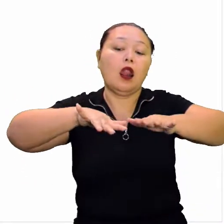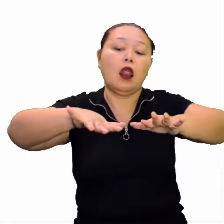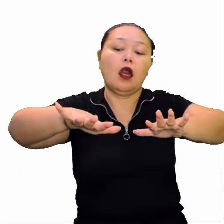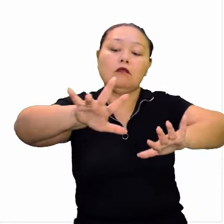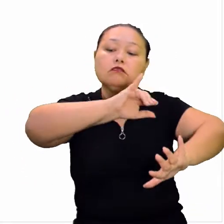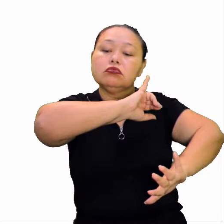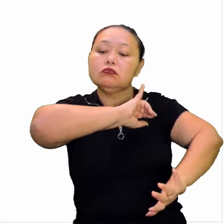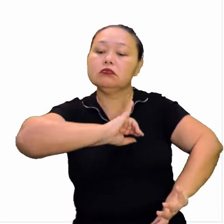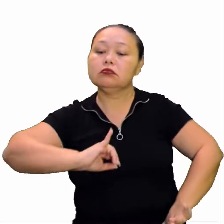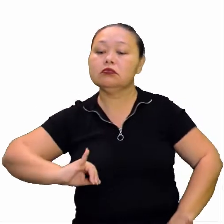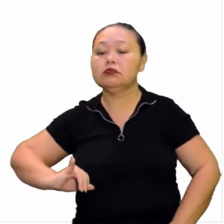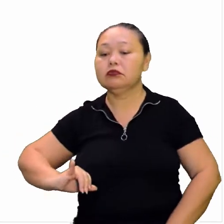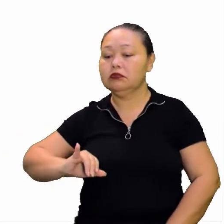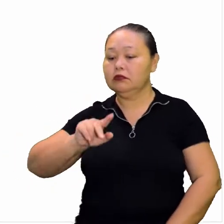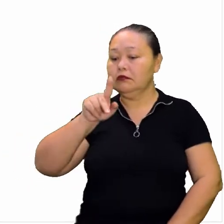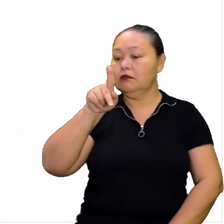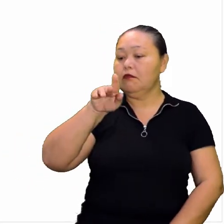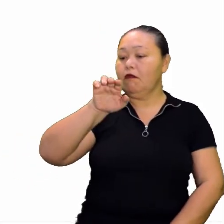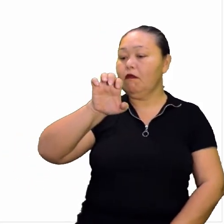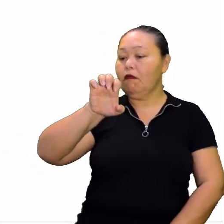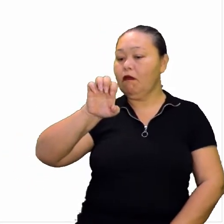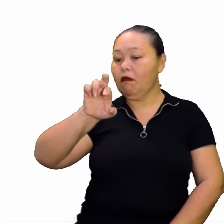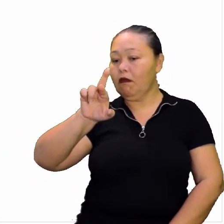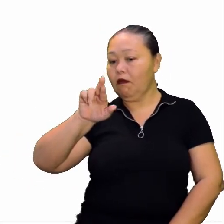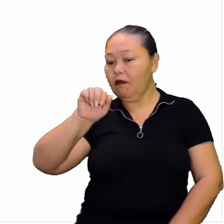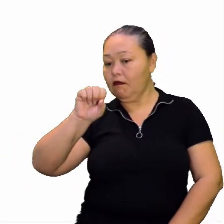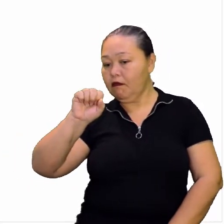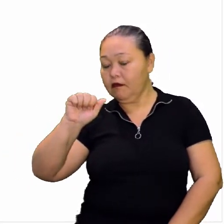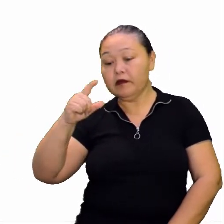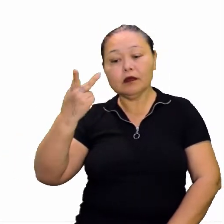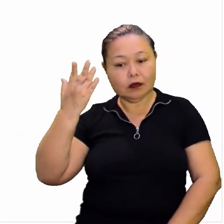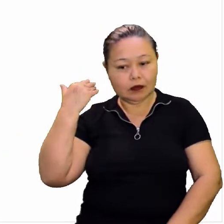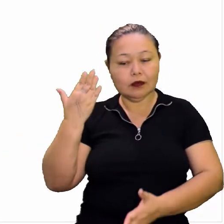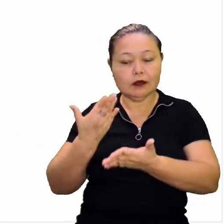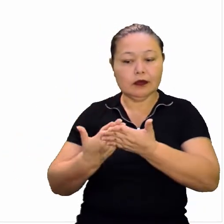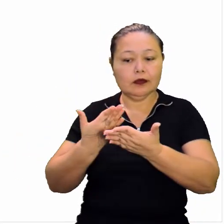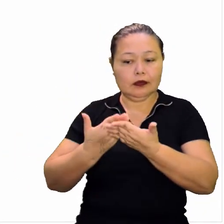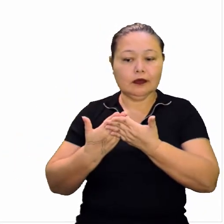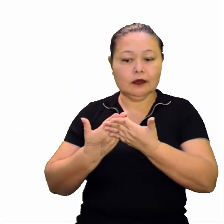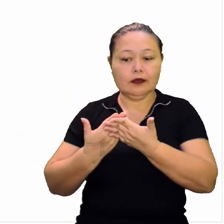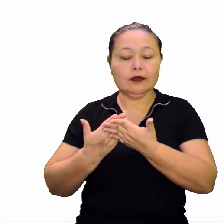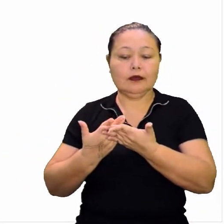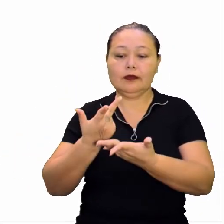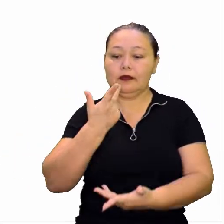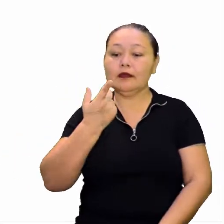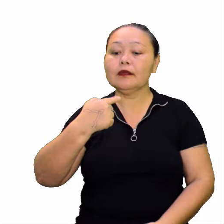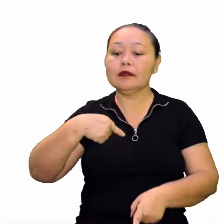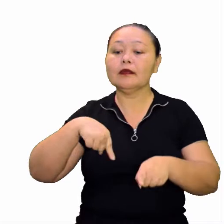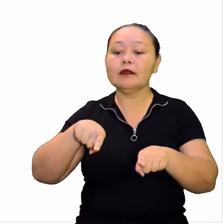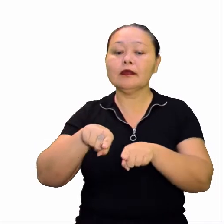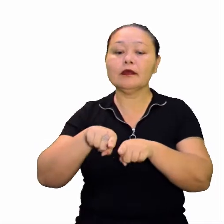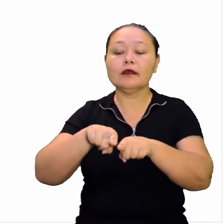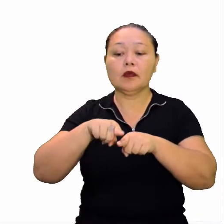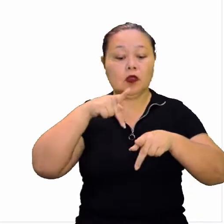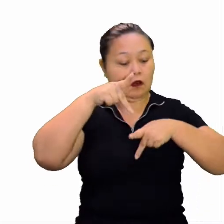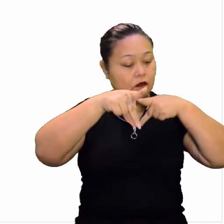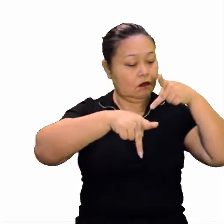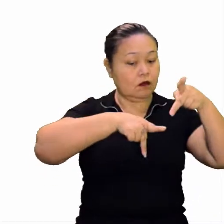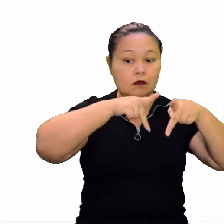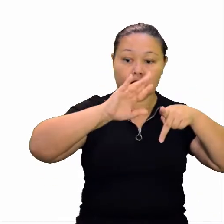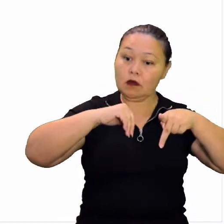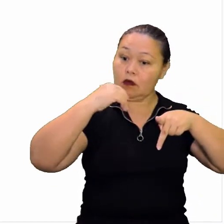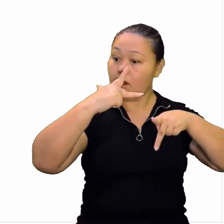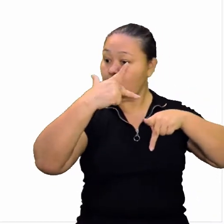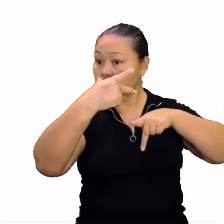Império Persa. Vocês também viram na aula passada, e eu acabei mencionando, que um povo superior